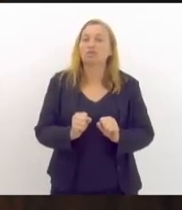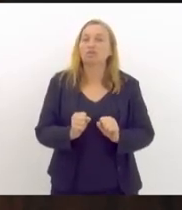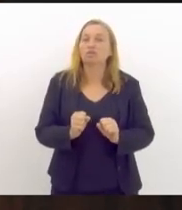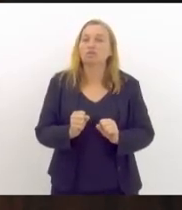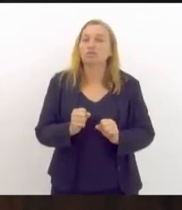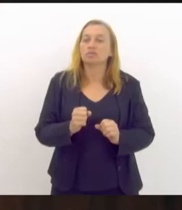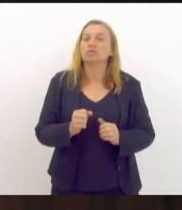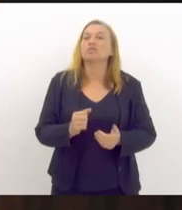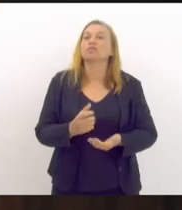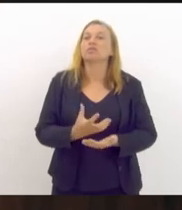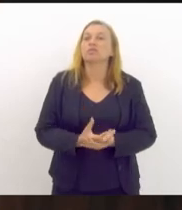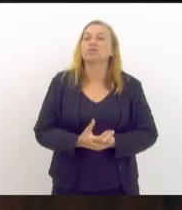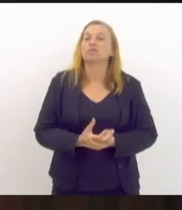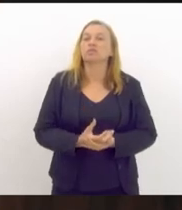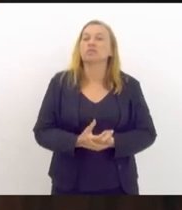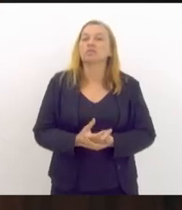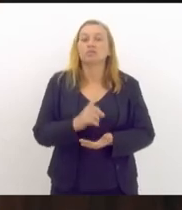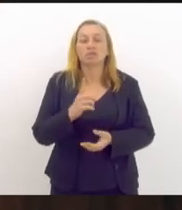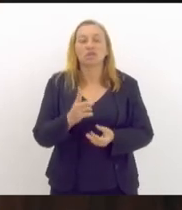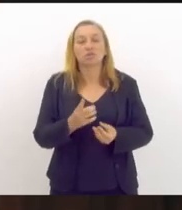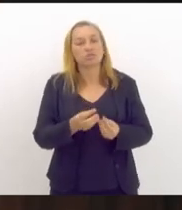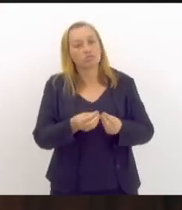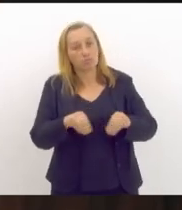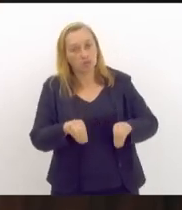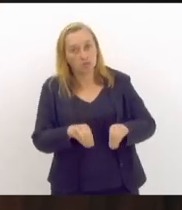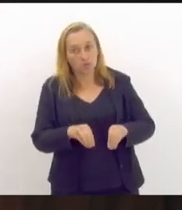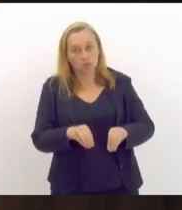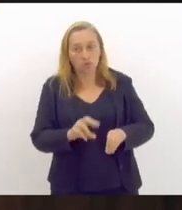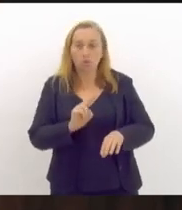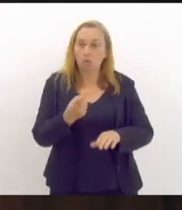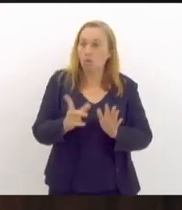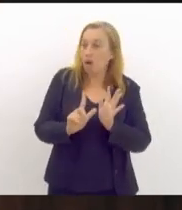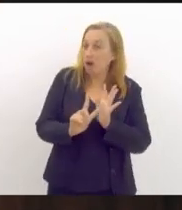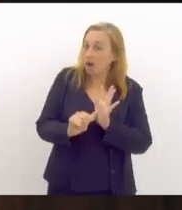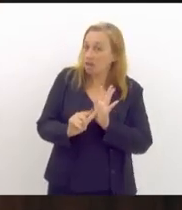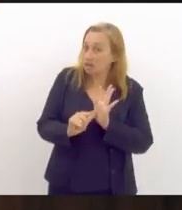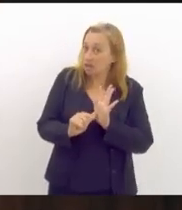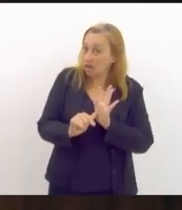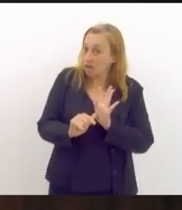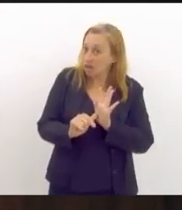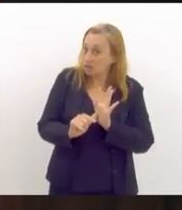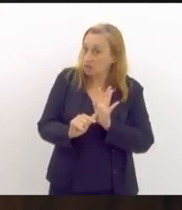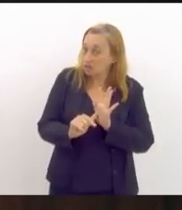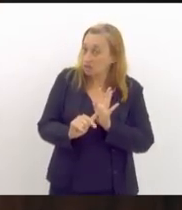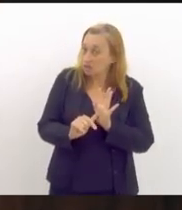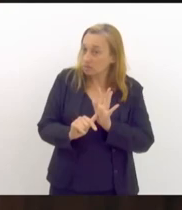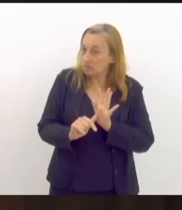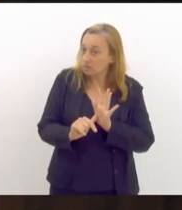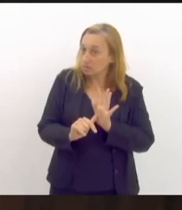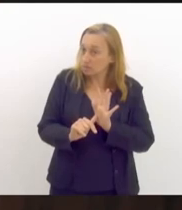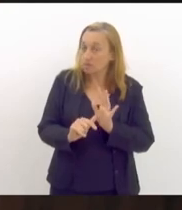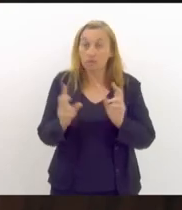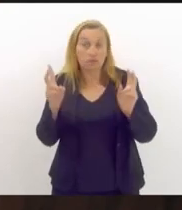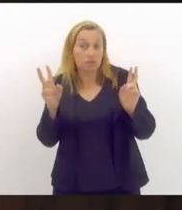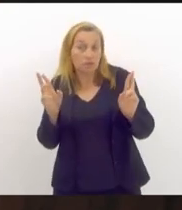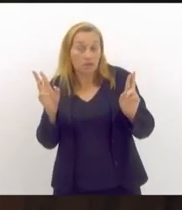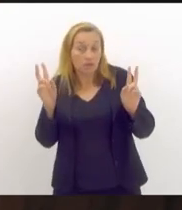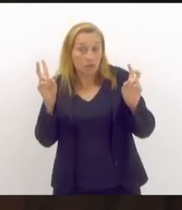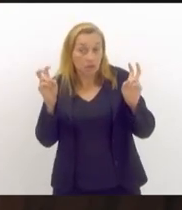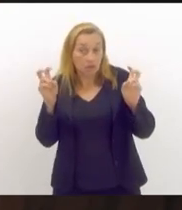ato a fim de evitar prejuízos ou atrasos desnecessários em questões